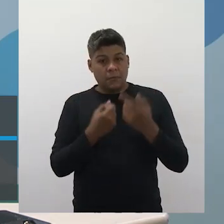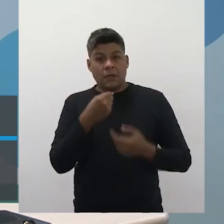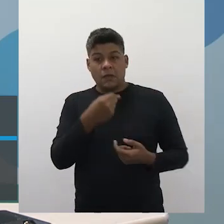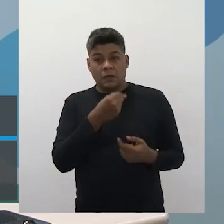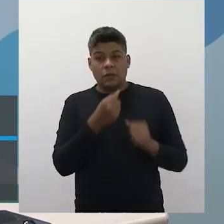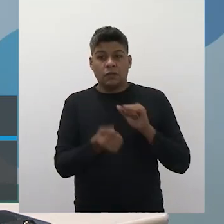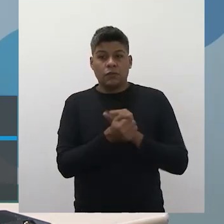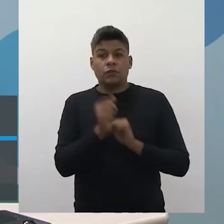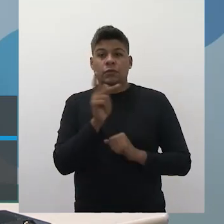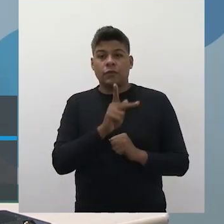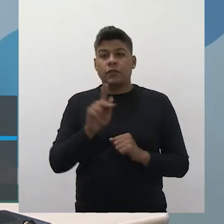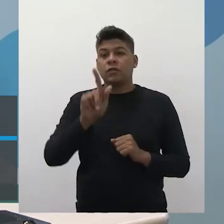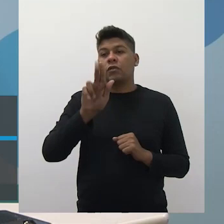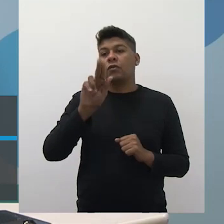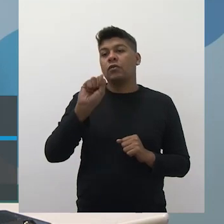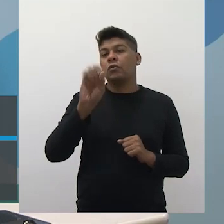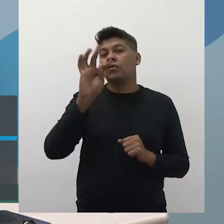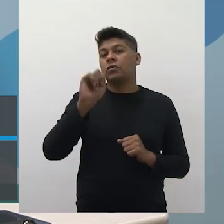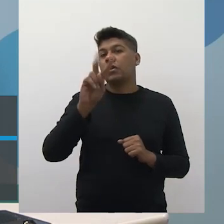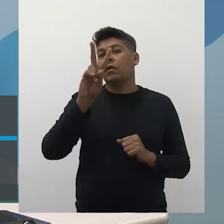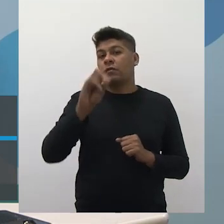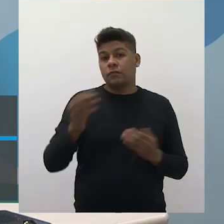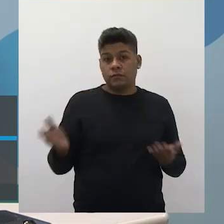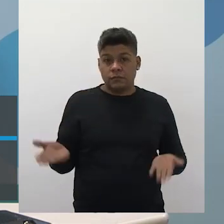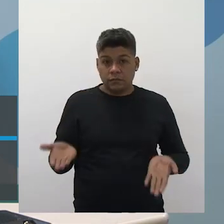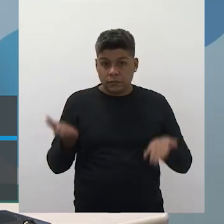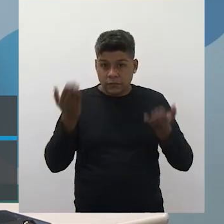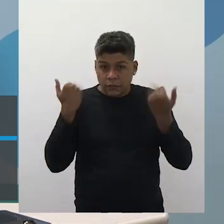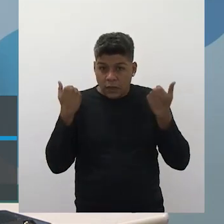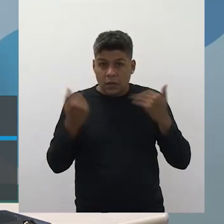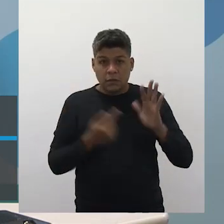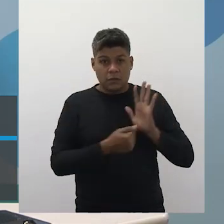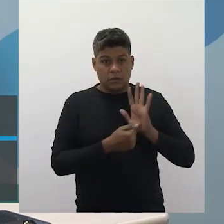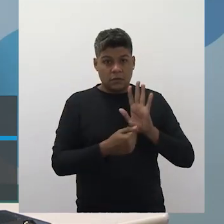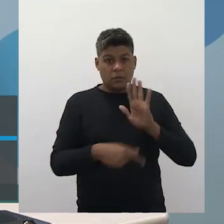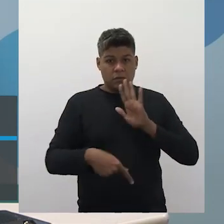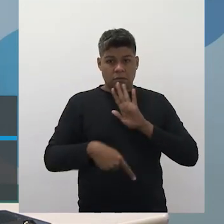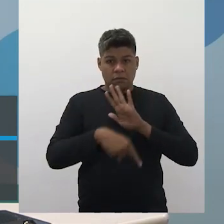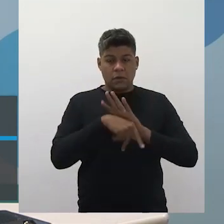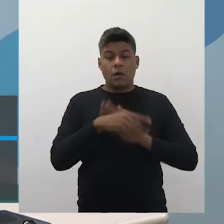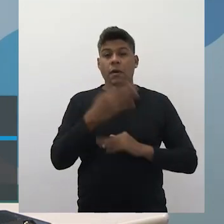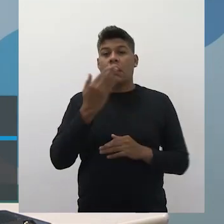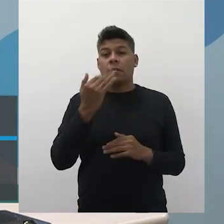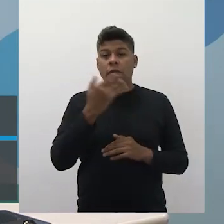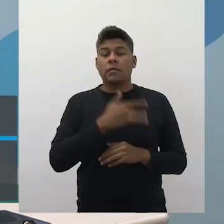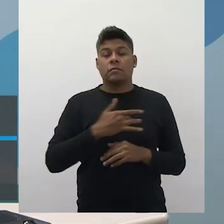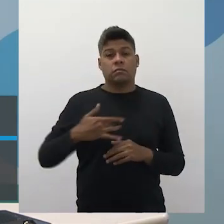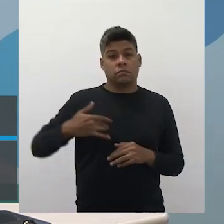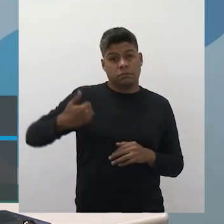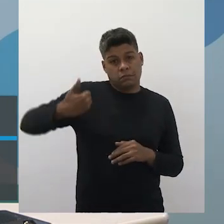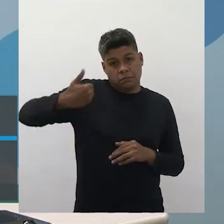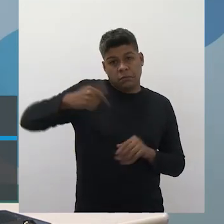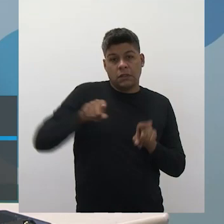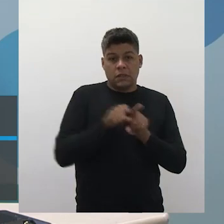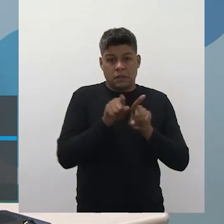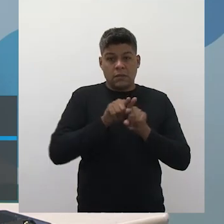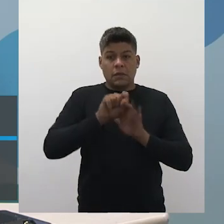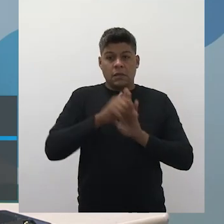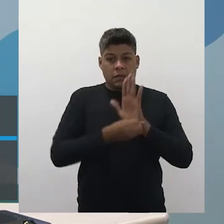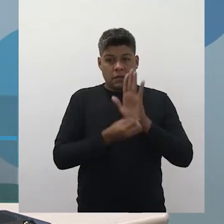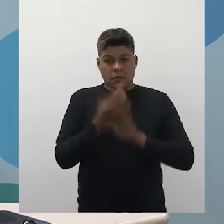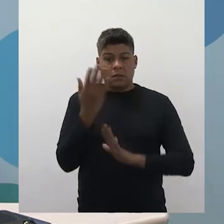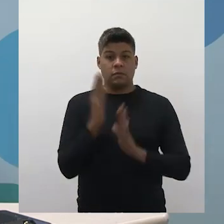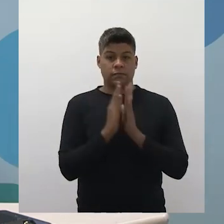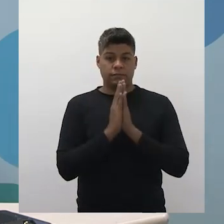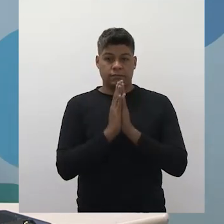com o professor Gustavo. Tá? Nós vamos para o primeiro trecho da entrevista sobre a questão da alimentação saudável e sustentabilidade. Por